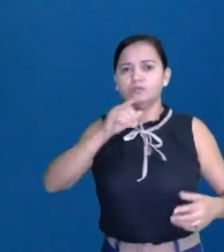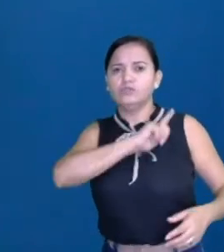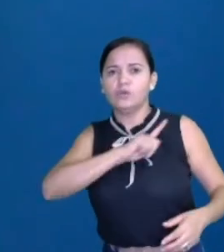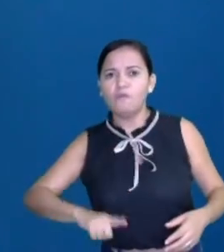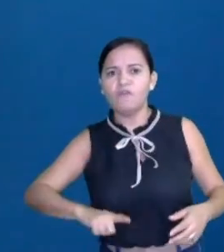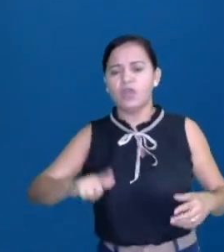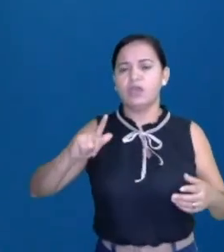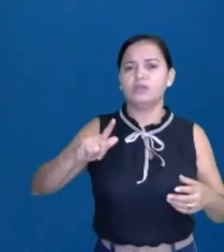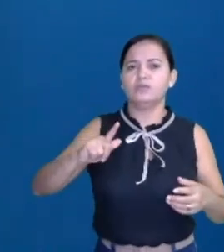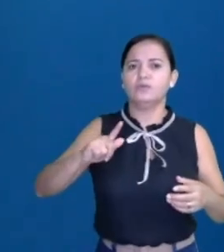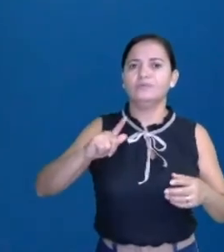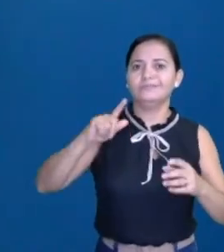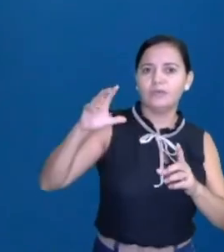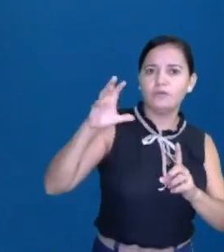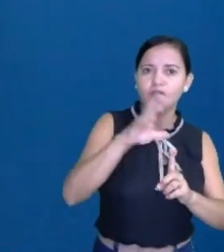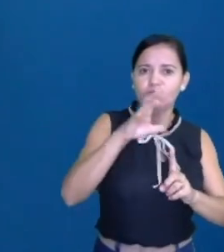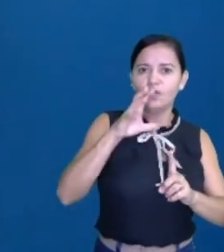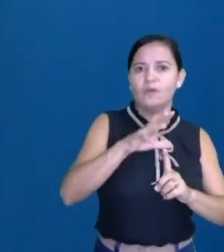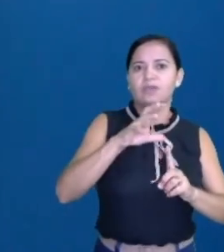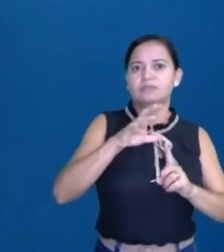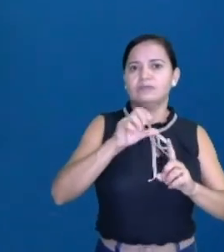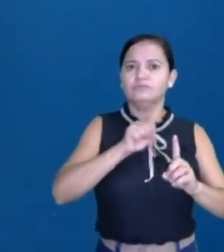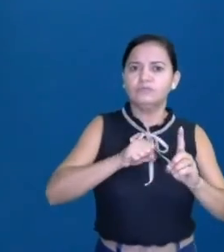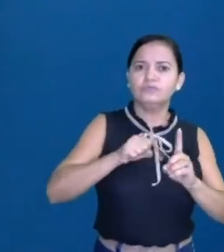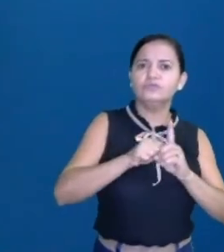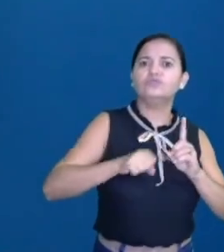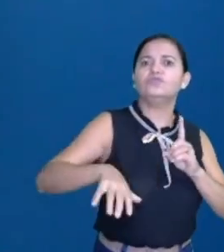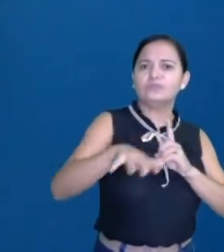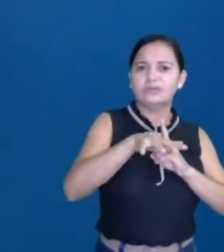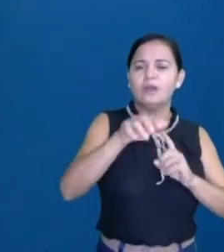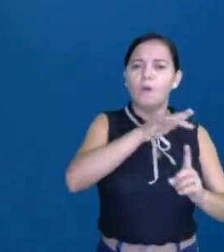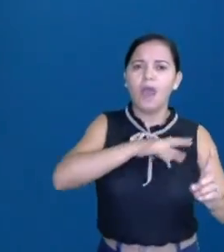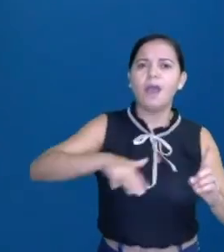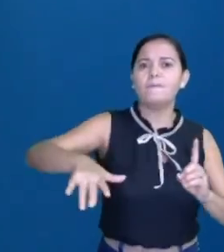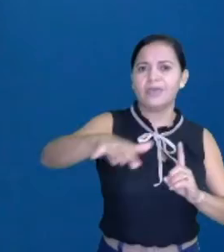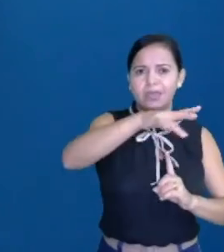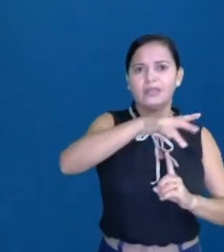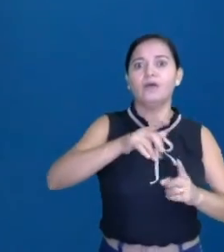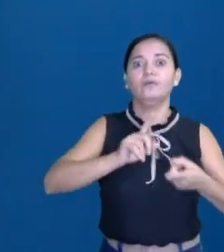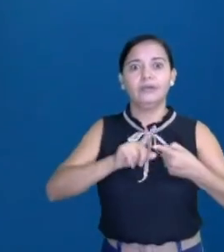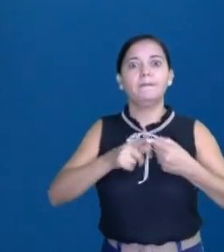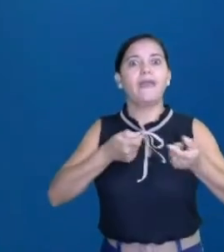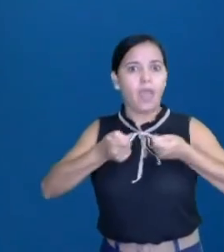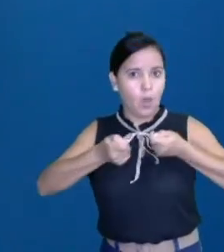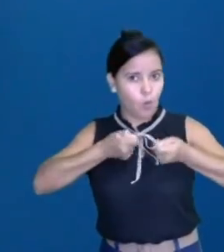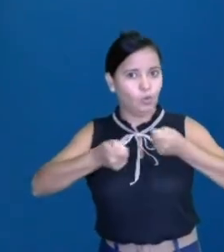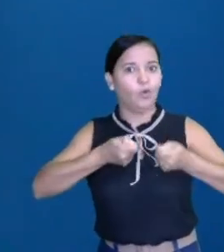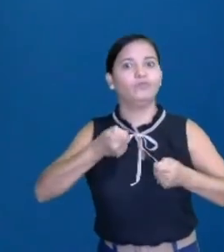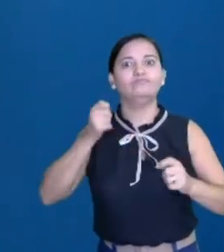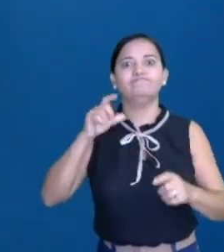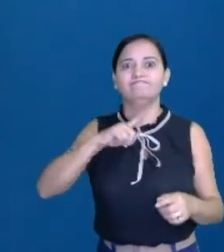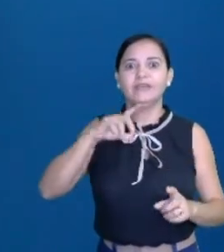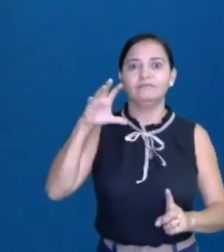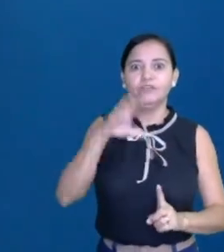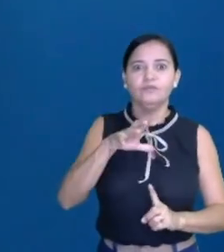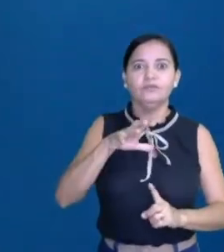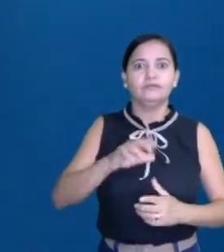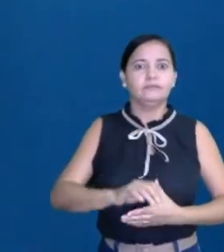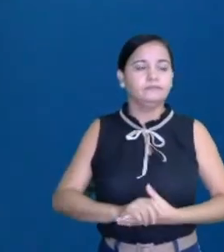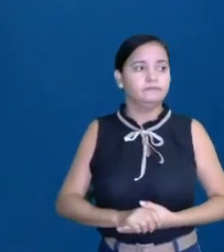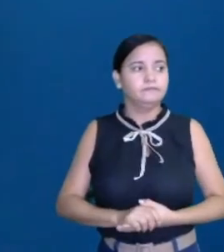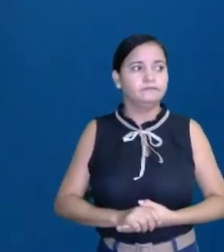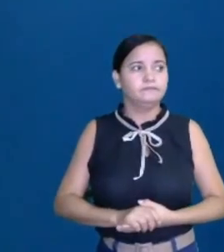que têm impacto social, ambiental e também, por que não dizer, econômico. Vamos lá, produção, por favor, o nosso próximo